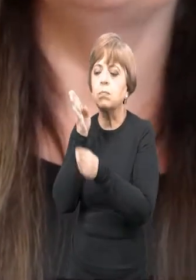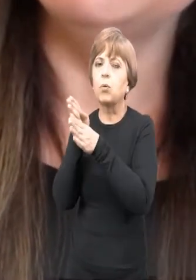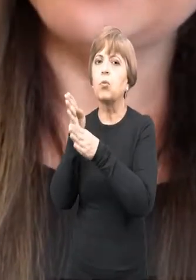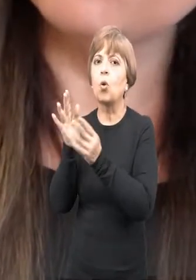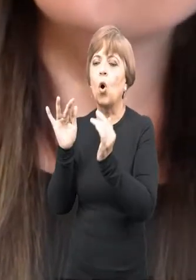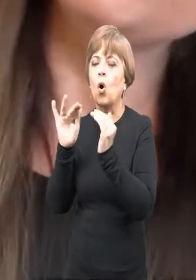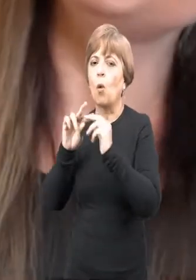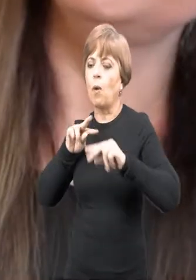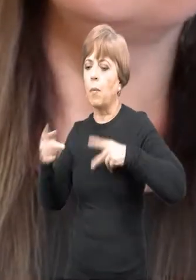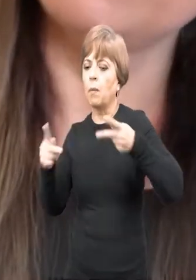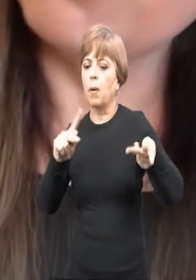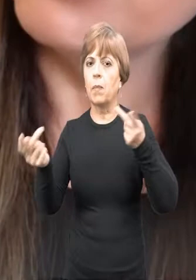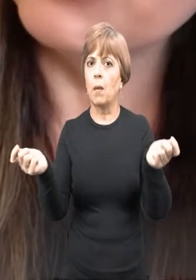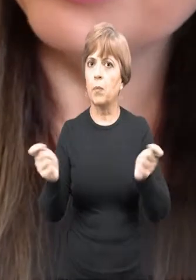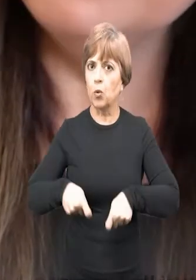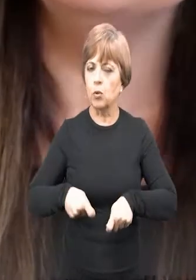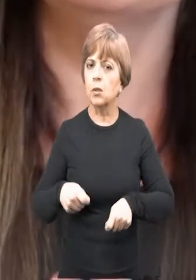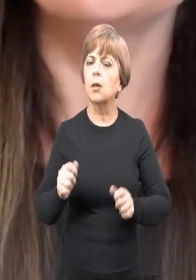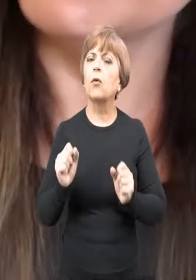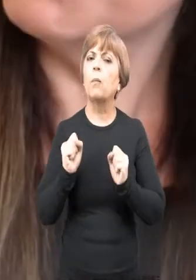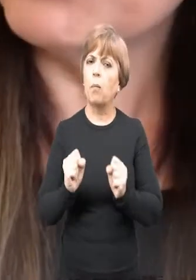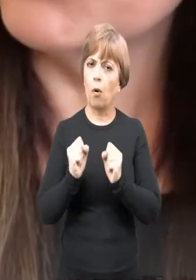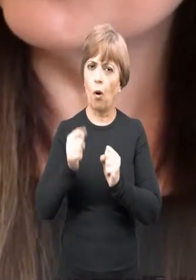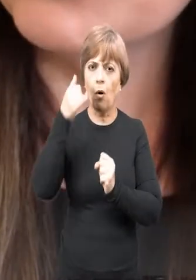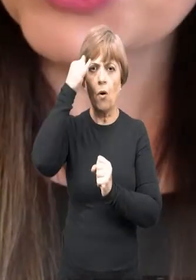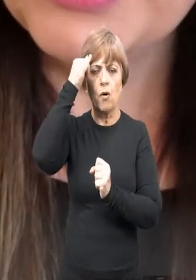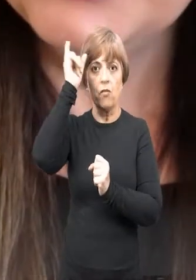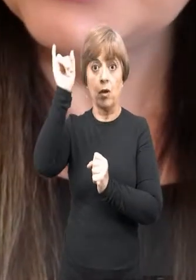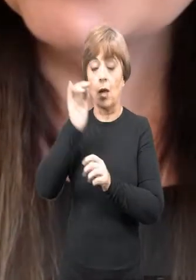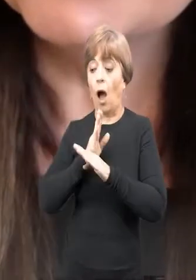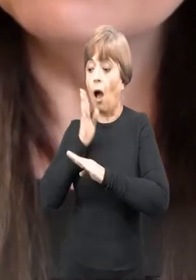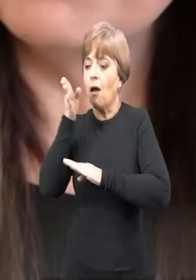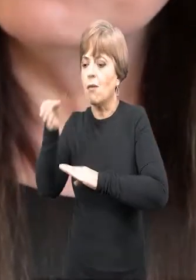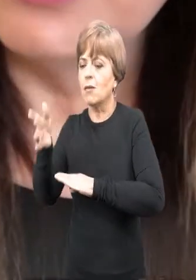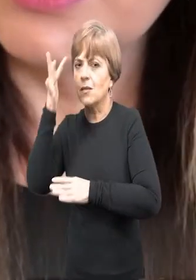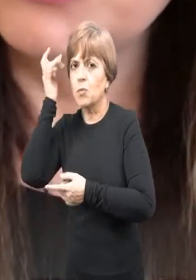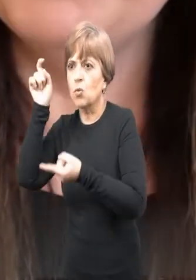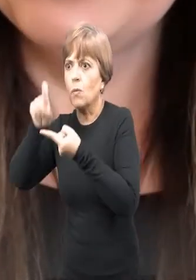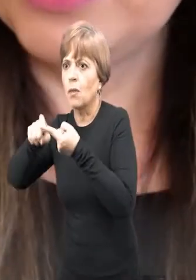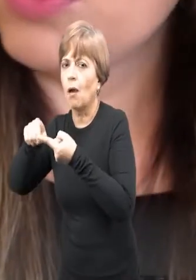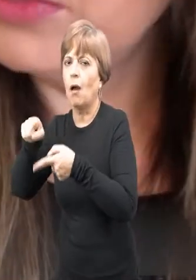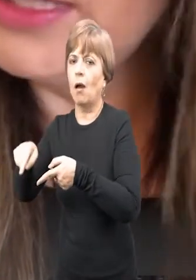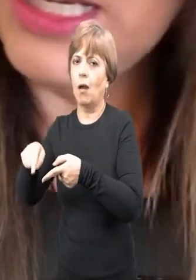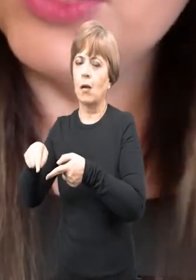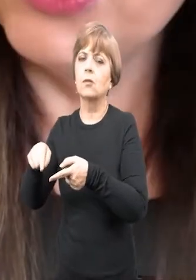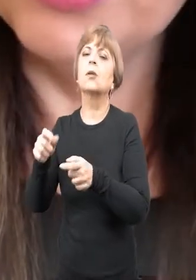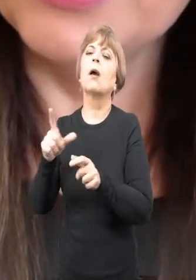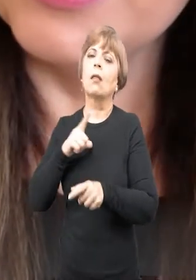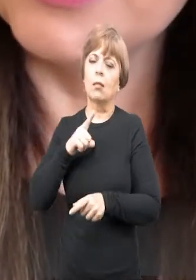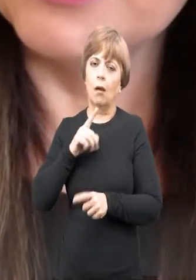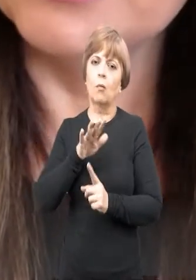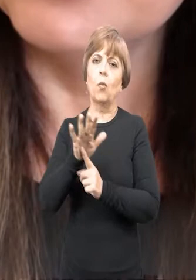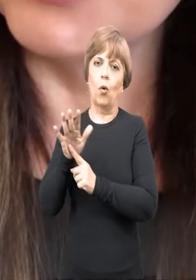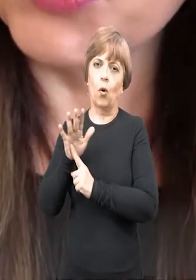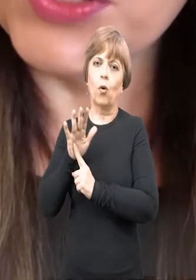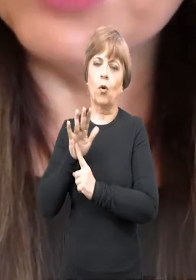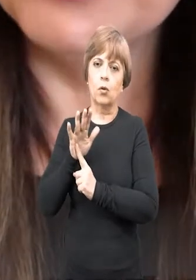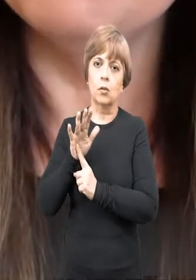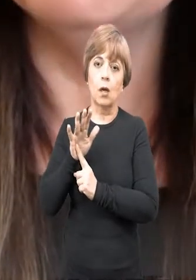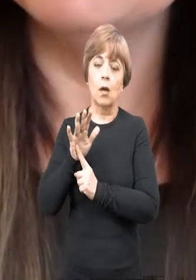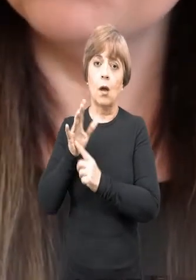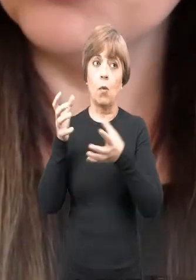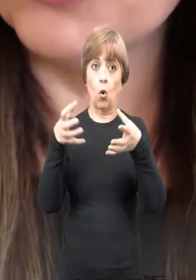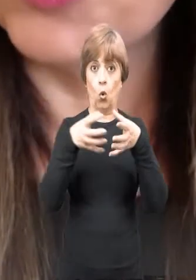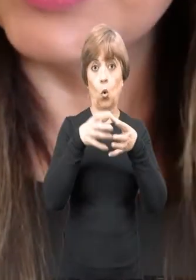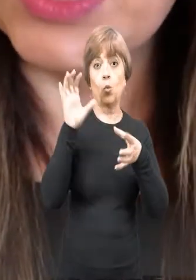possíveis contaminados nos territórios, indo até as pessoas, tem sido apontado pela comunidade